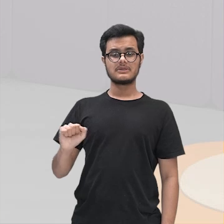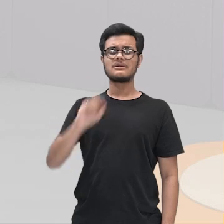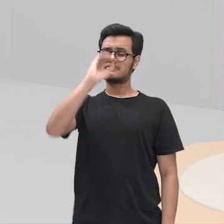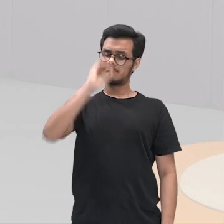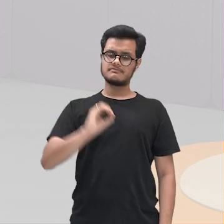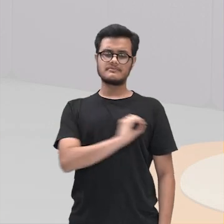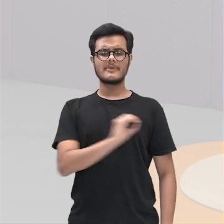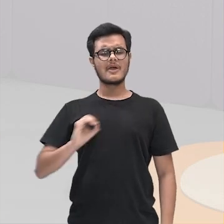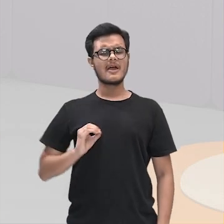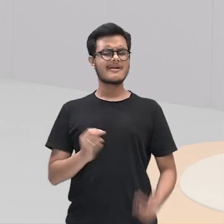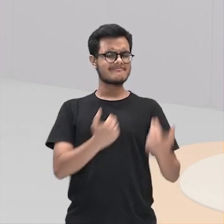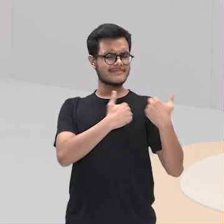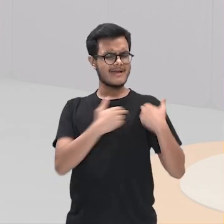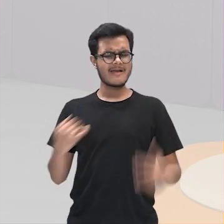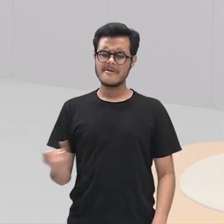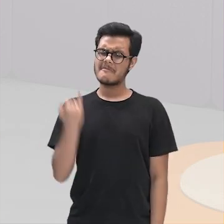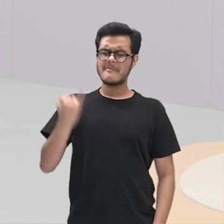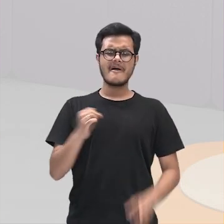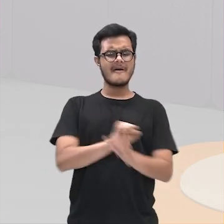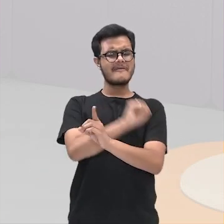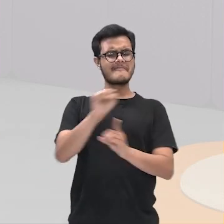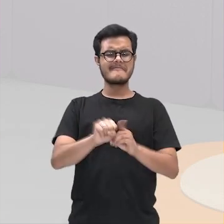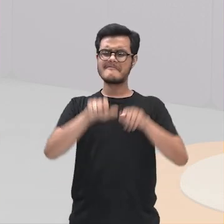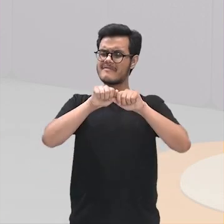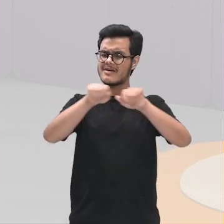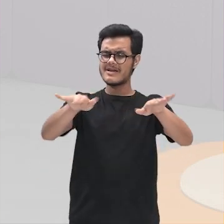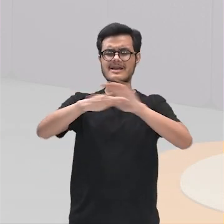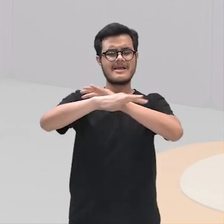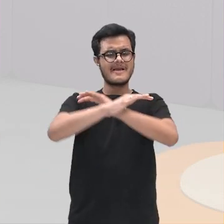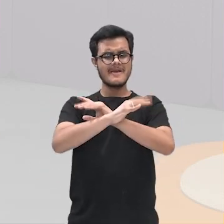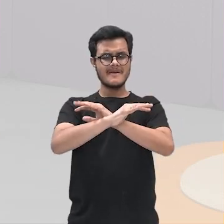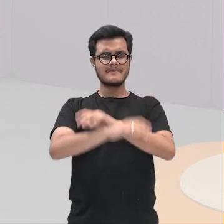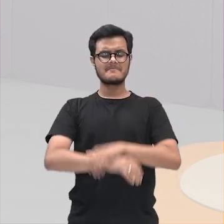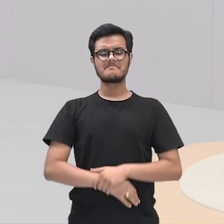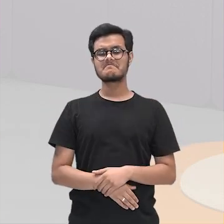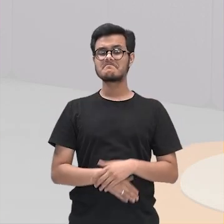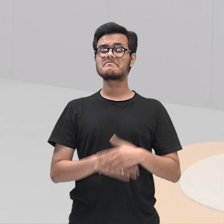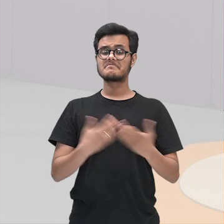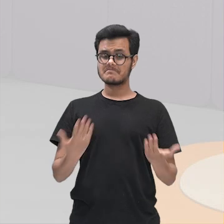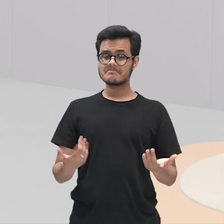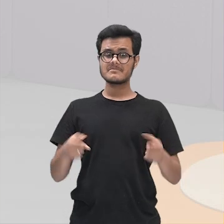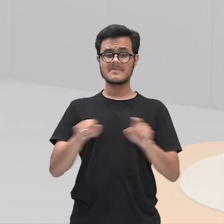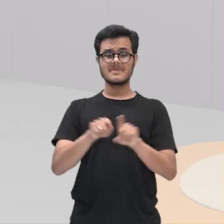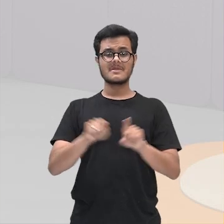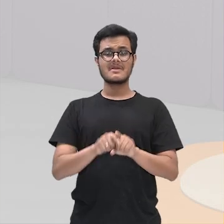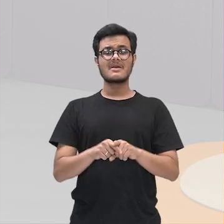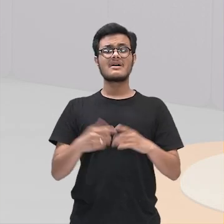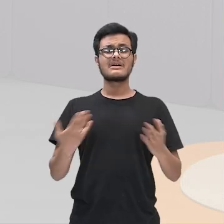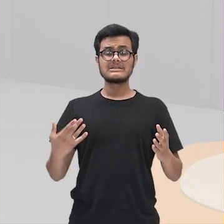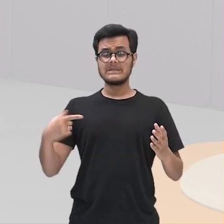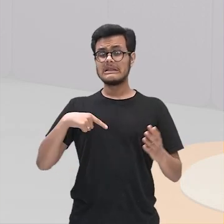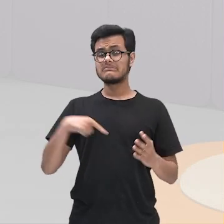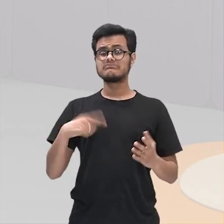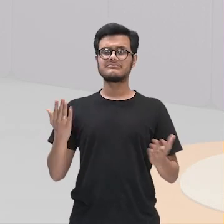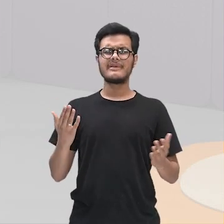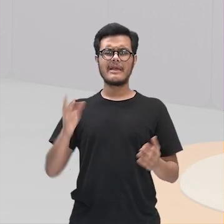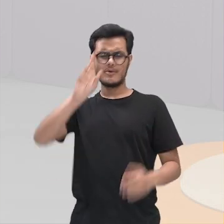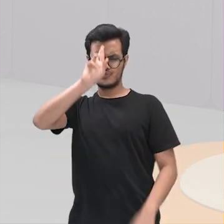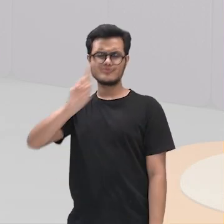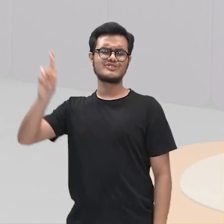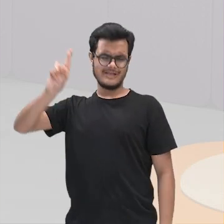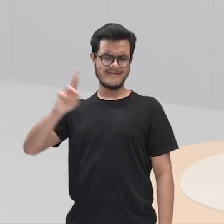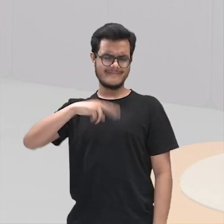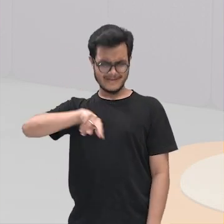papel fundamental na sociedade bizantina. E o clero também tinha ali o patriarca, que era o líder